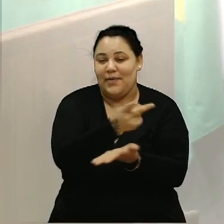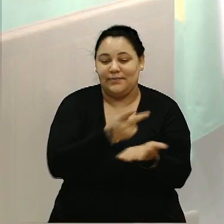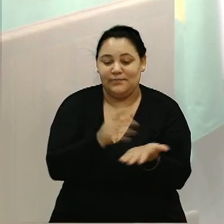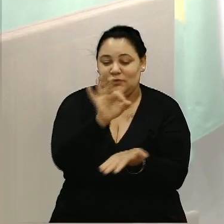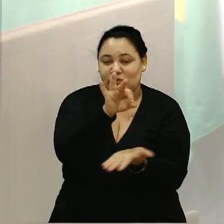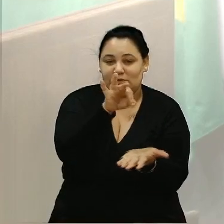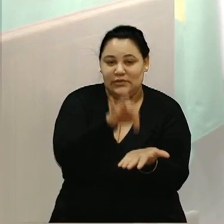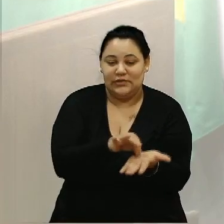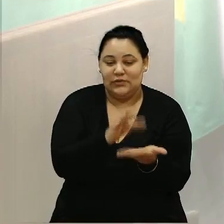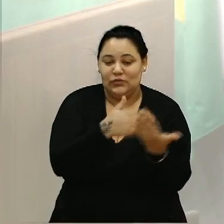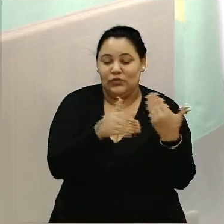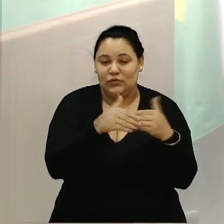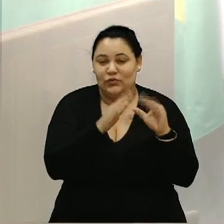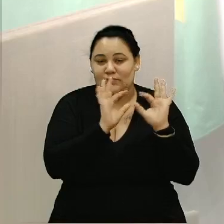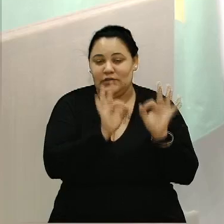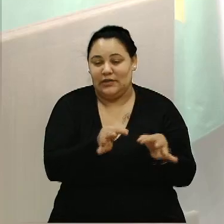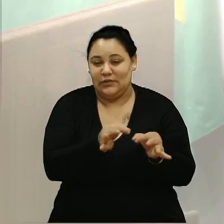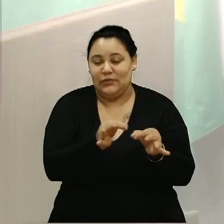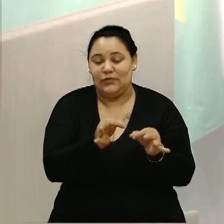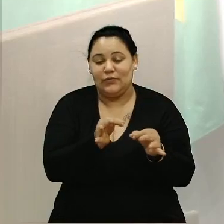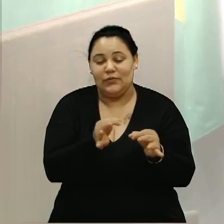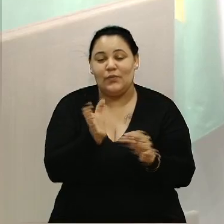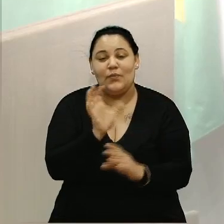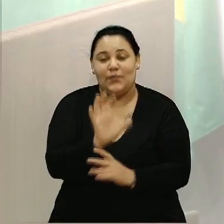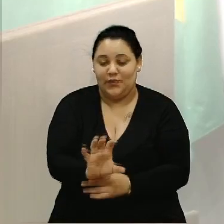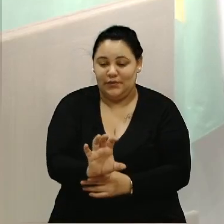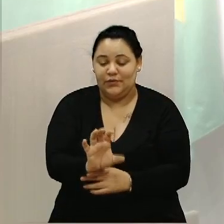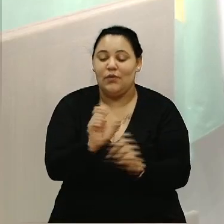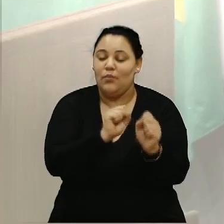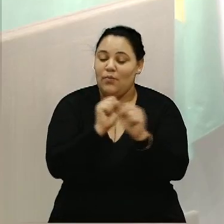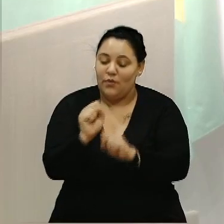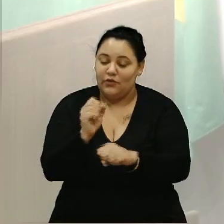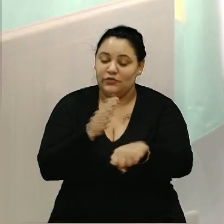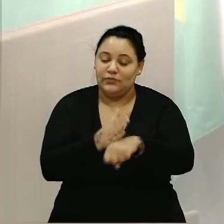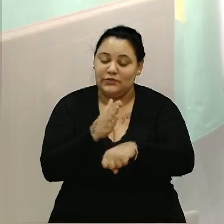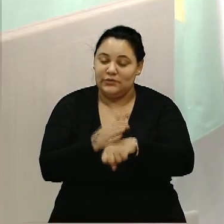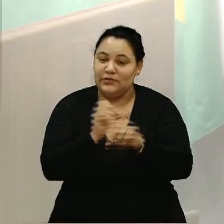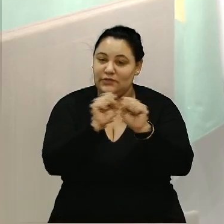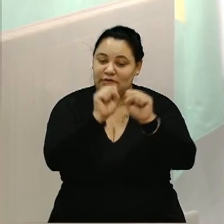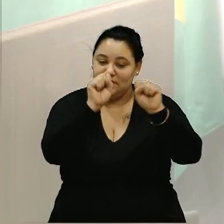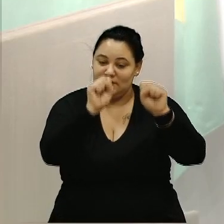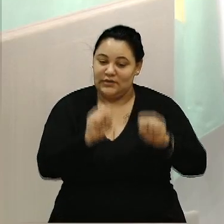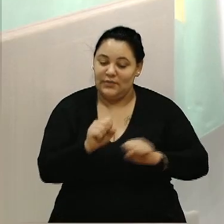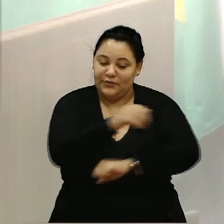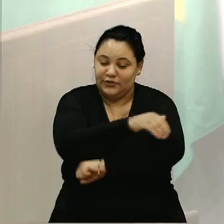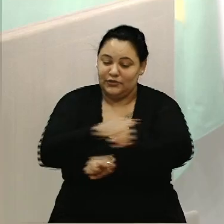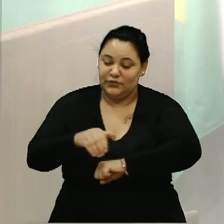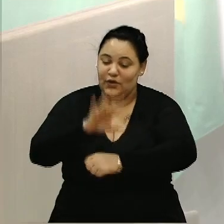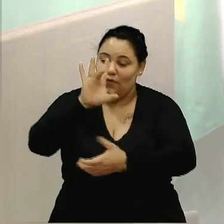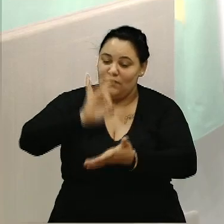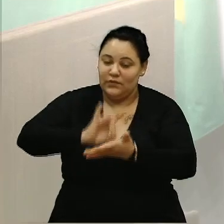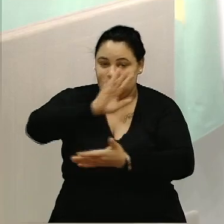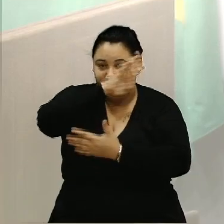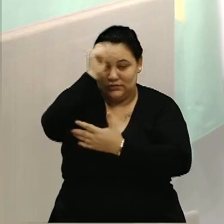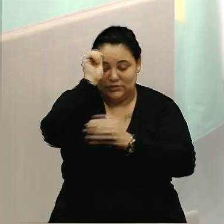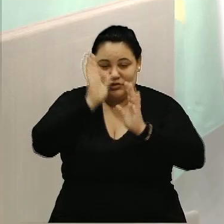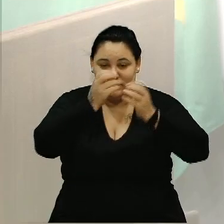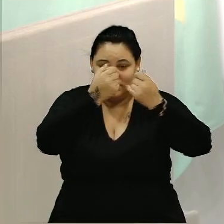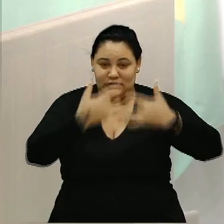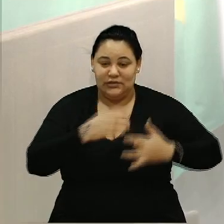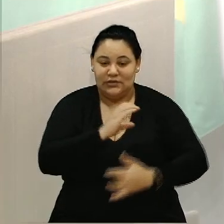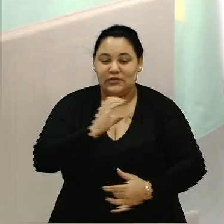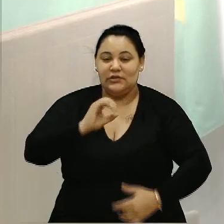secretaria. Portanto, integra o sistema viário oficial do município. Baixada a CCJL,